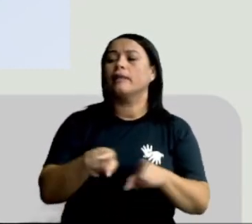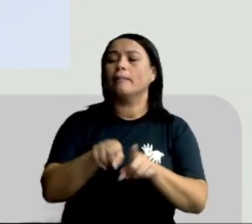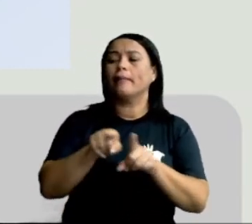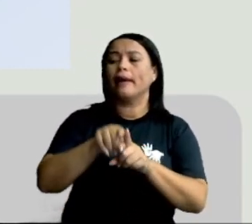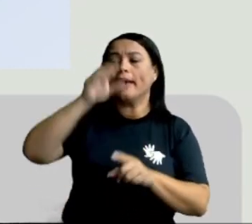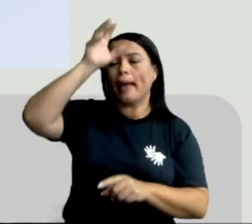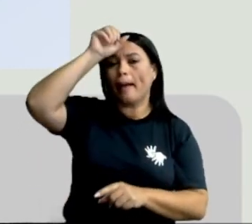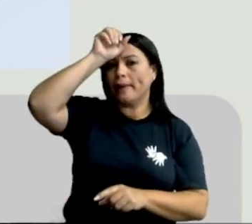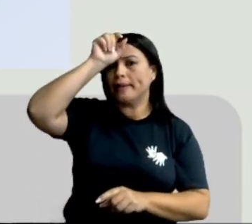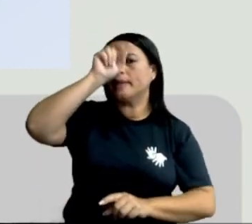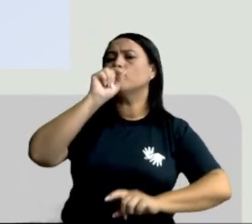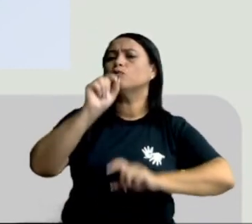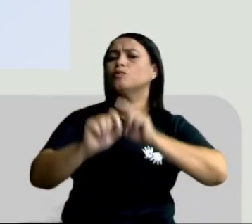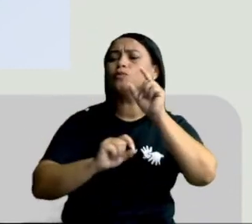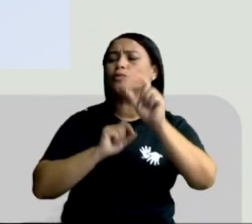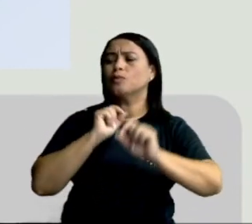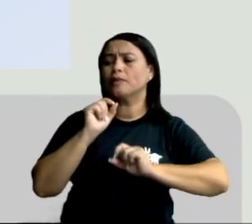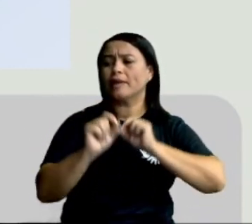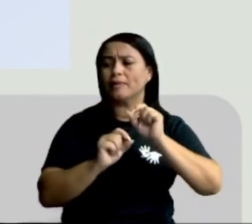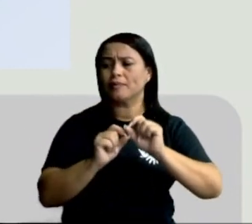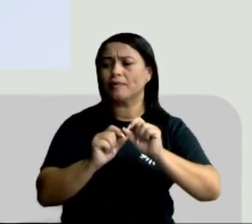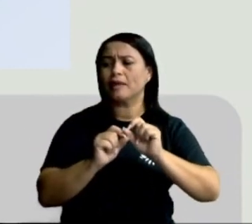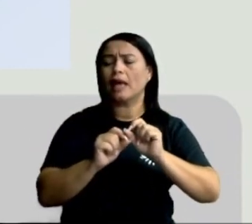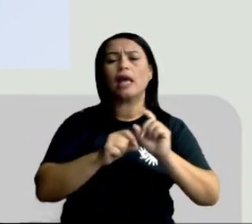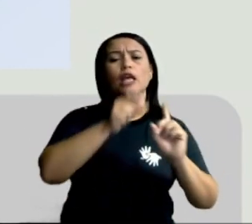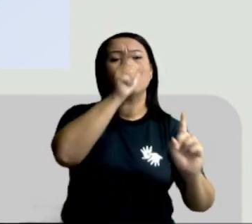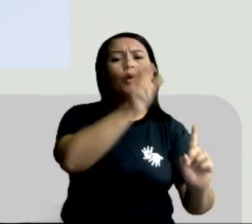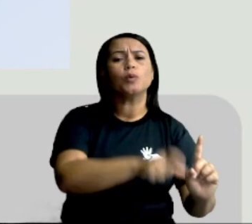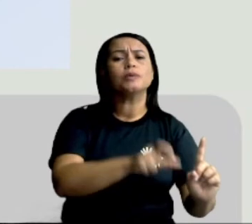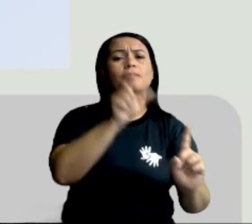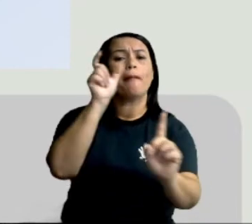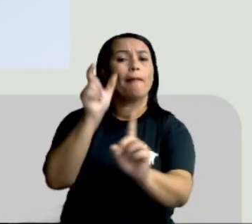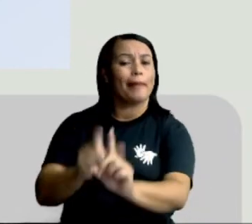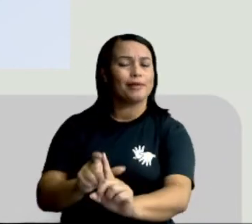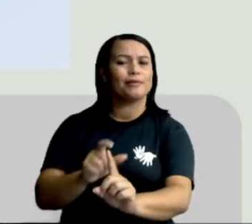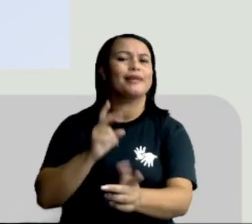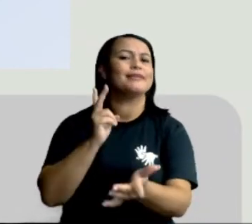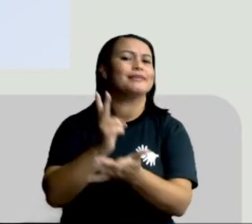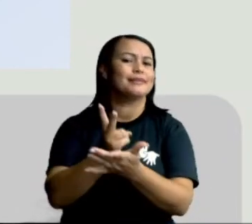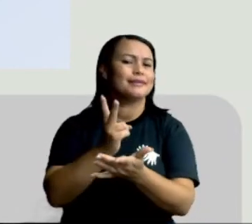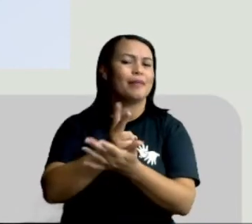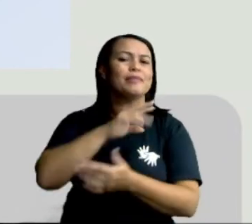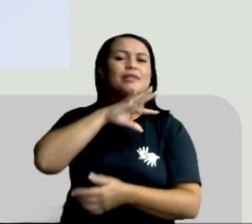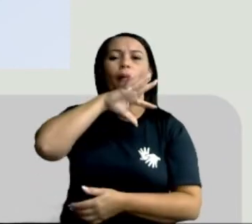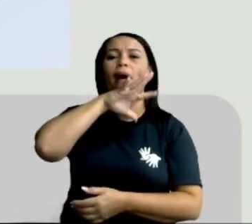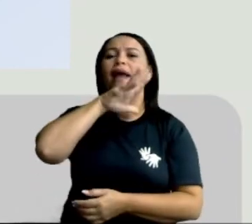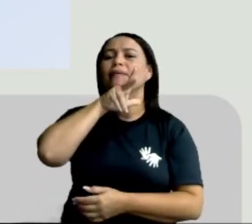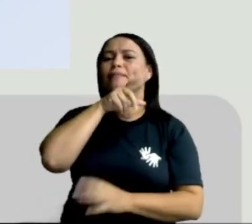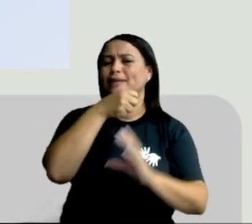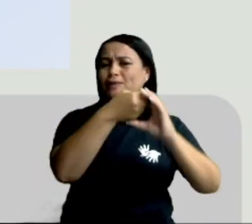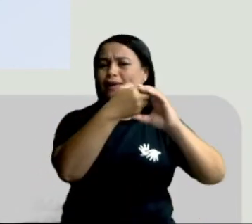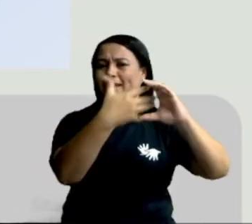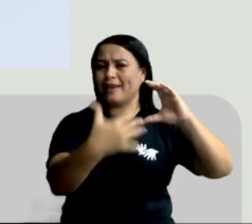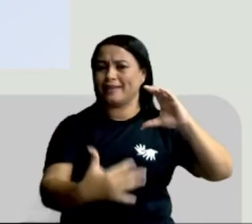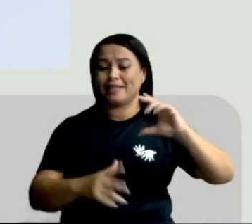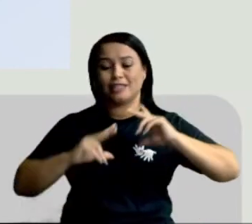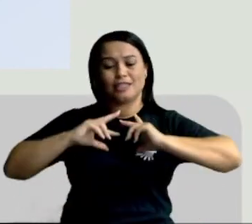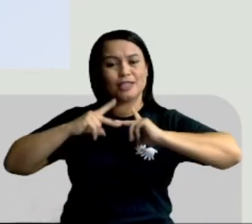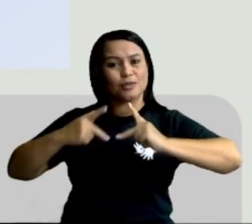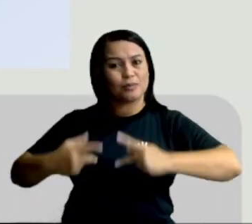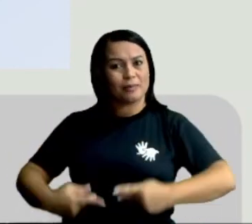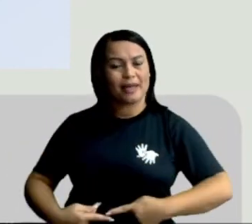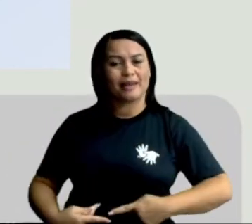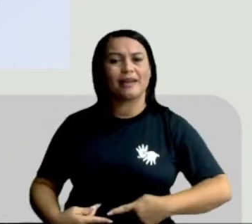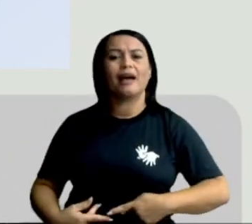Aprendemos também que seus personagens são animais com características